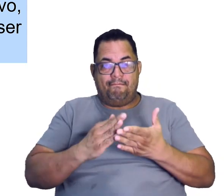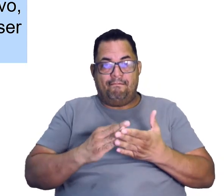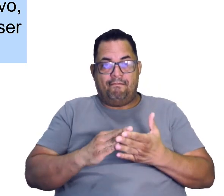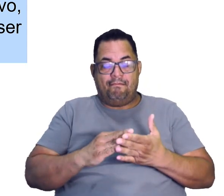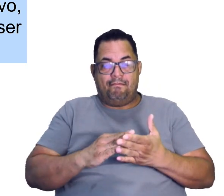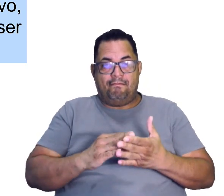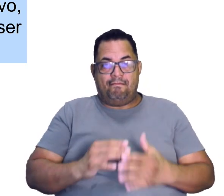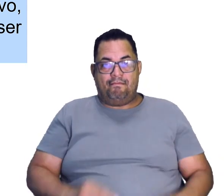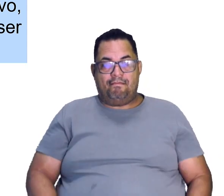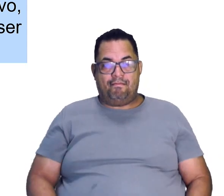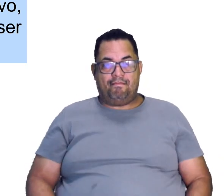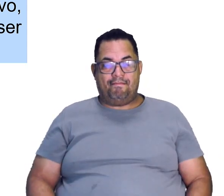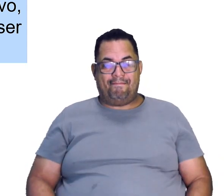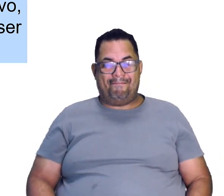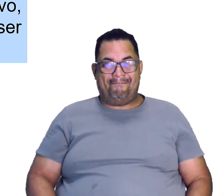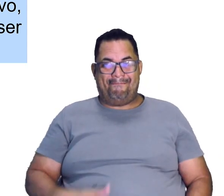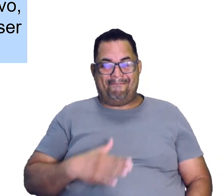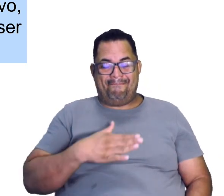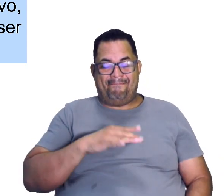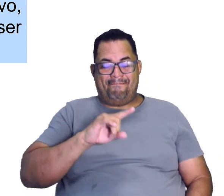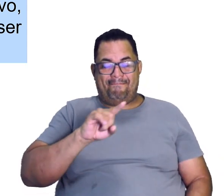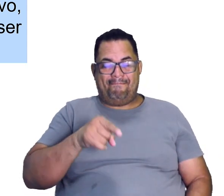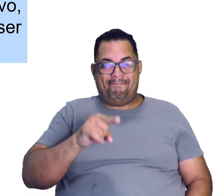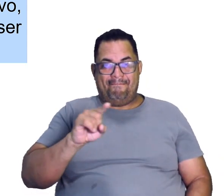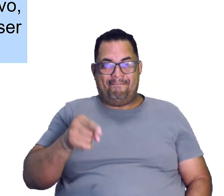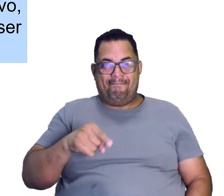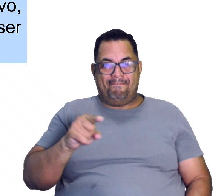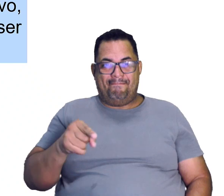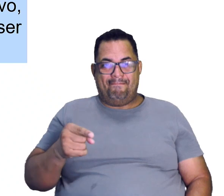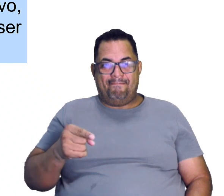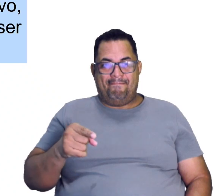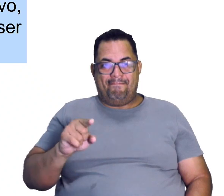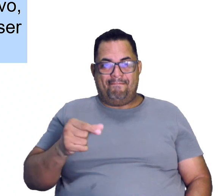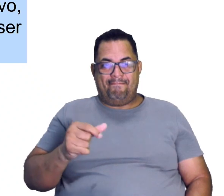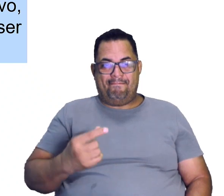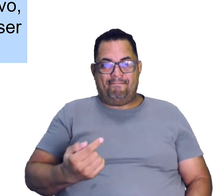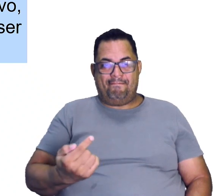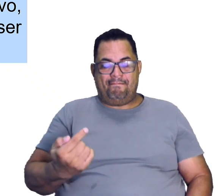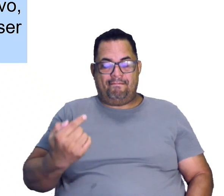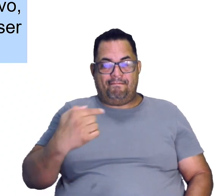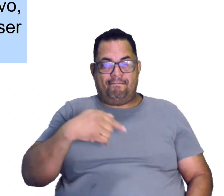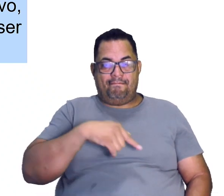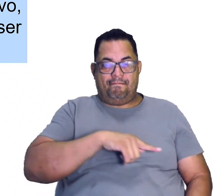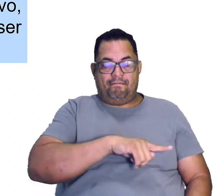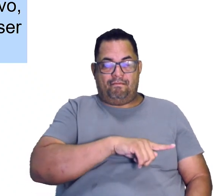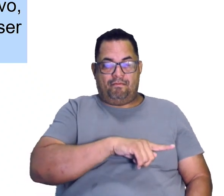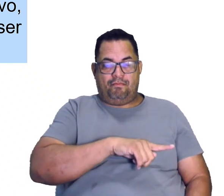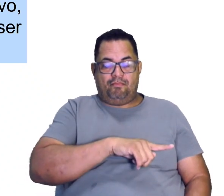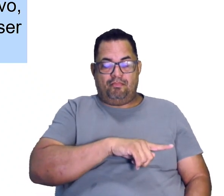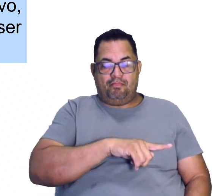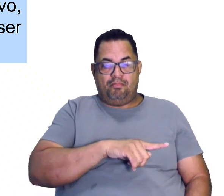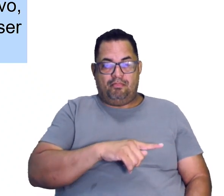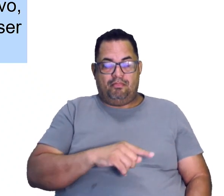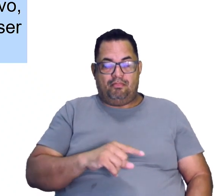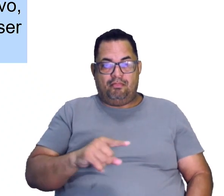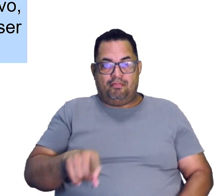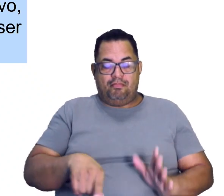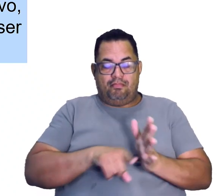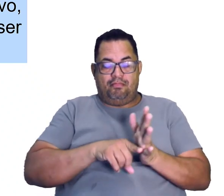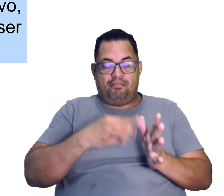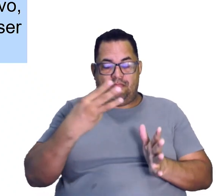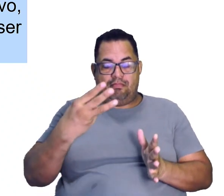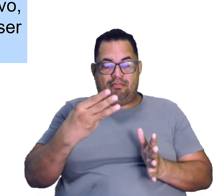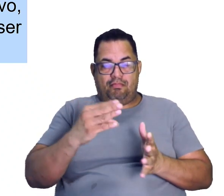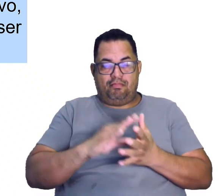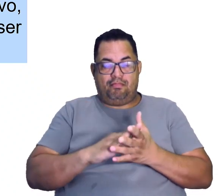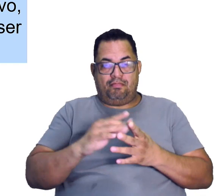ó. A minha vírgula ela vai vir para cá. Então, nesse caso aqui, se é menos 3, significa que na